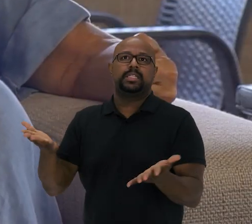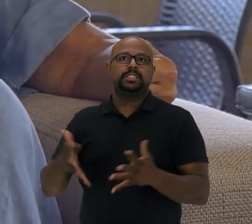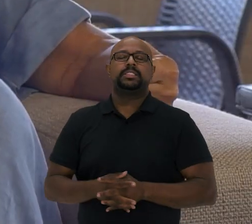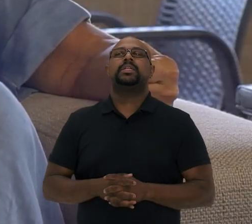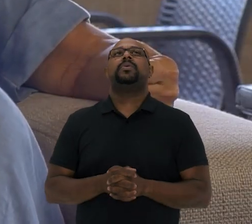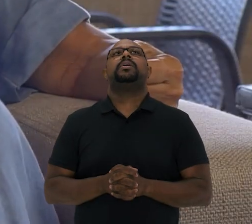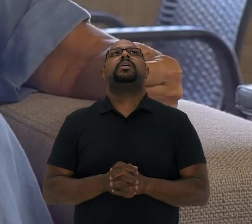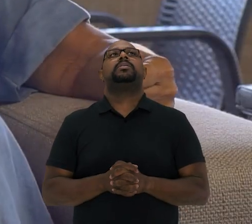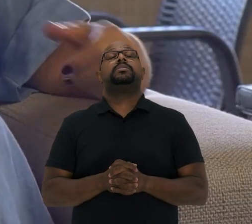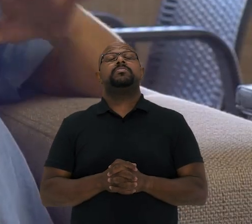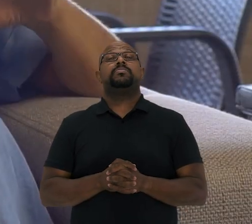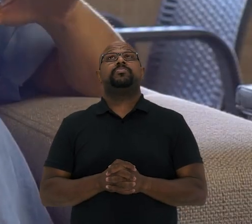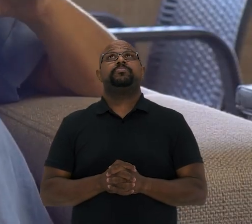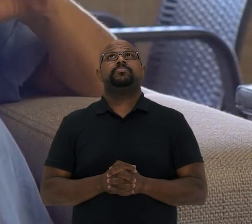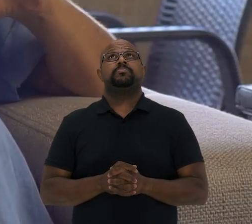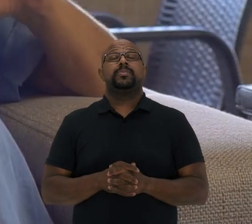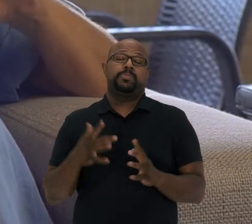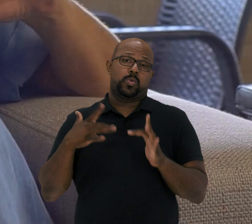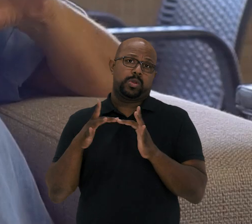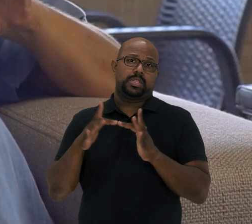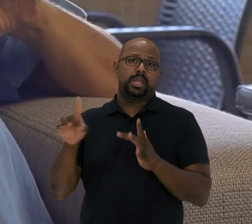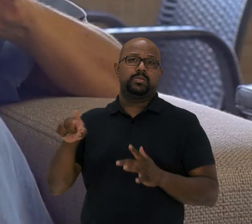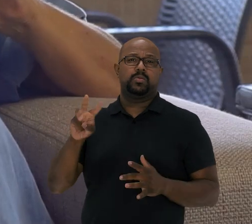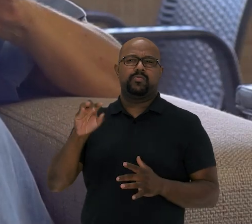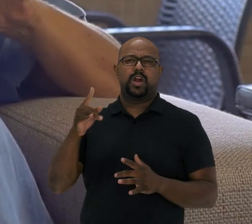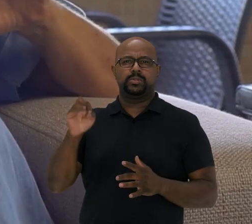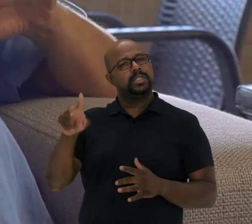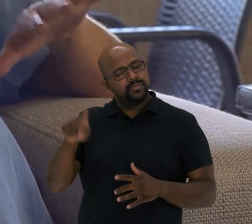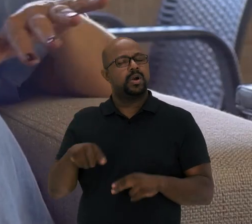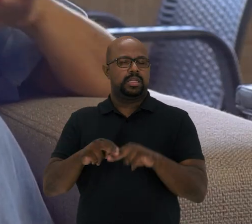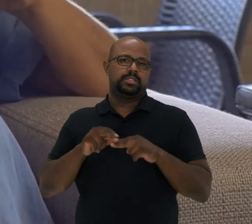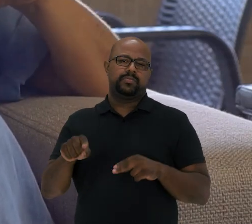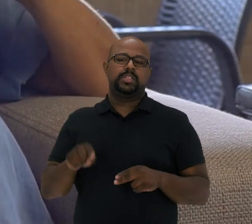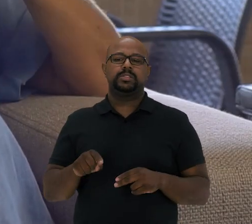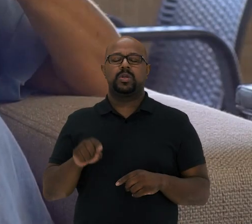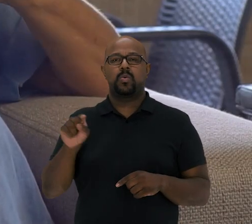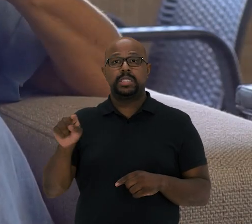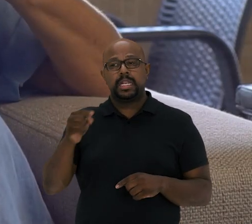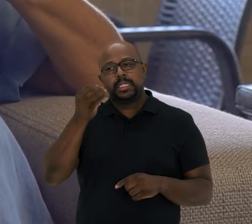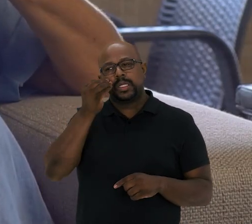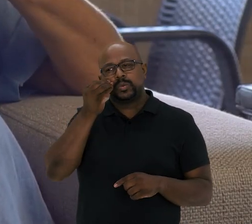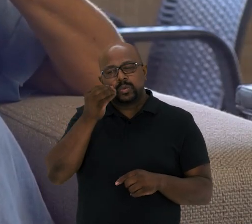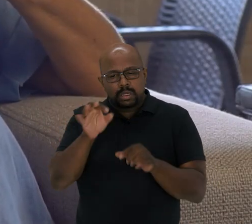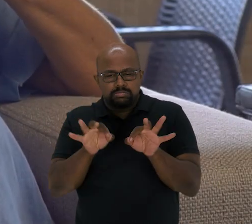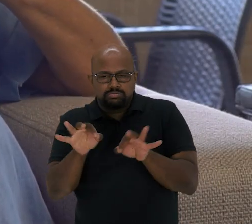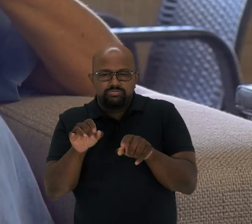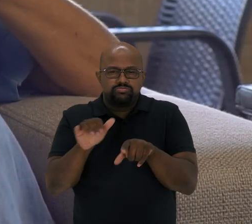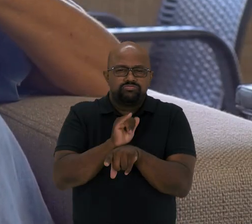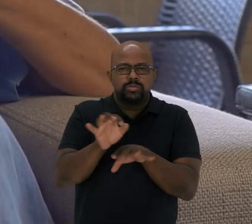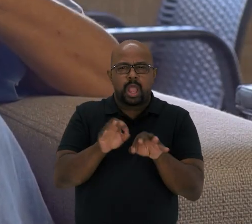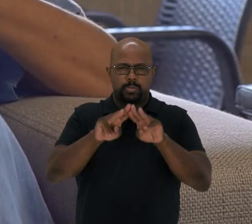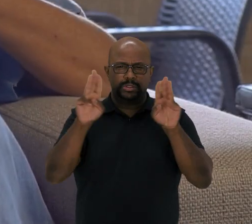né? Então, o meu contato com ele foi dessa forma. Quando ele tentou organizar